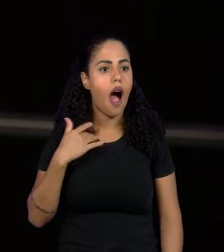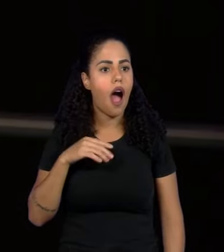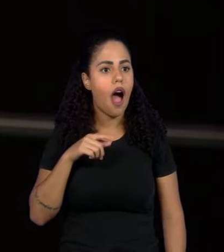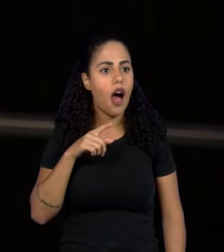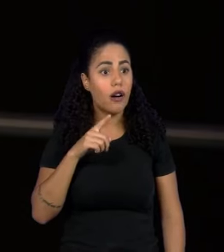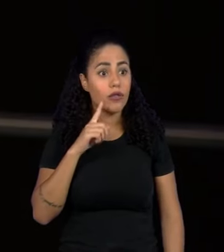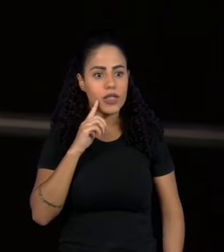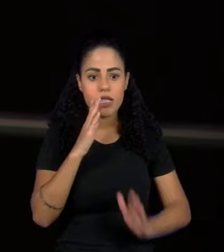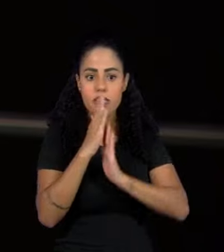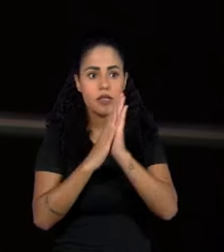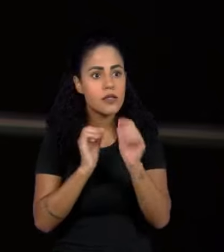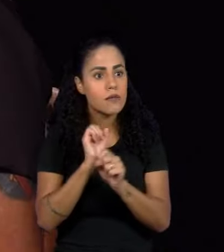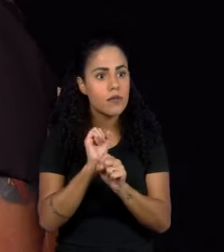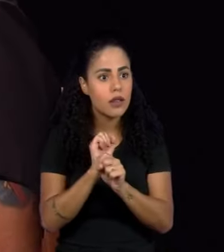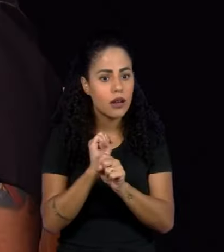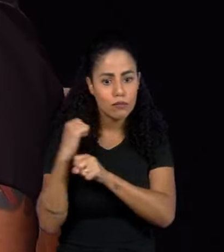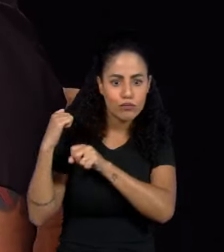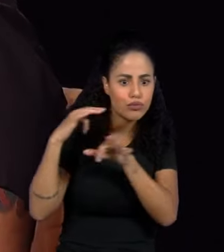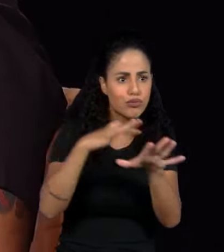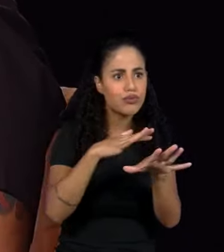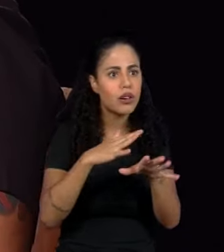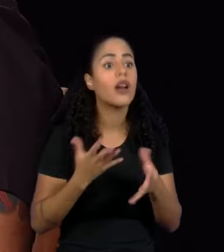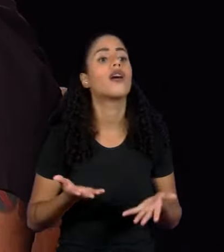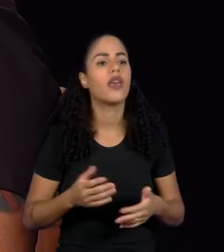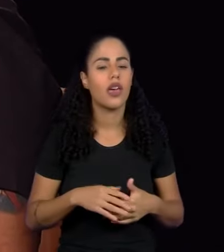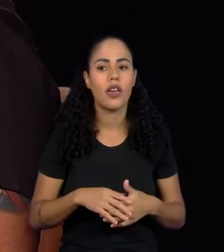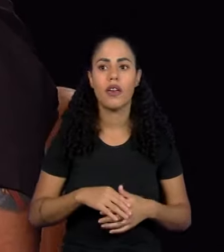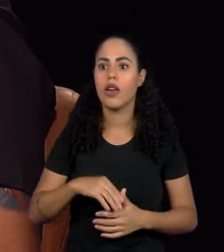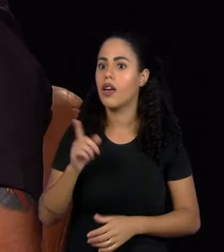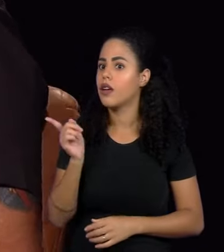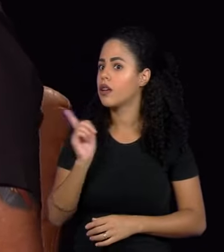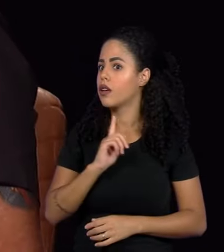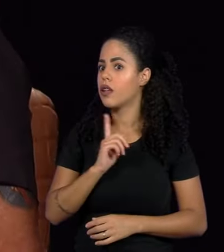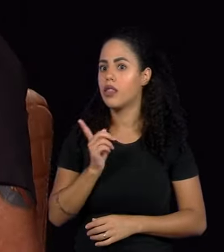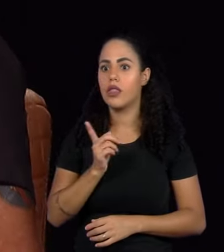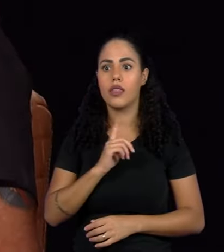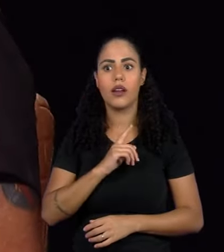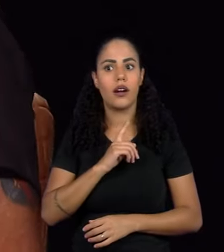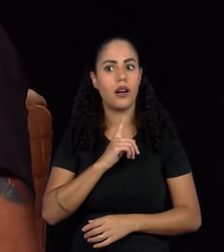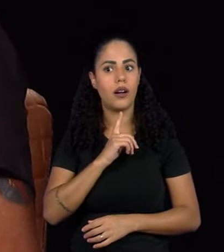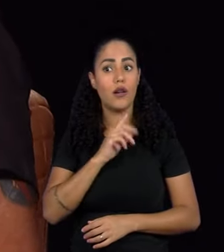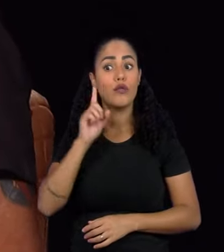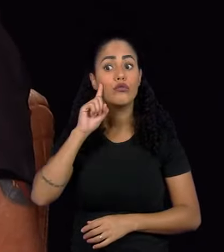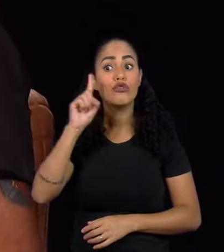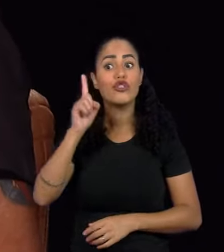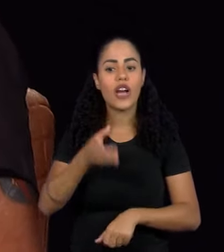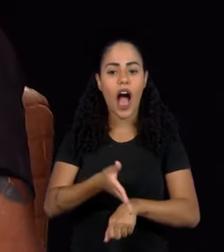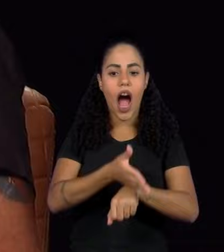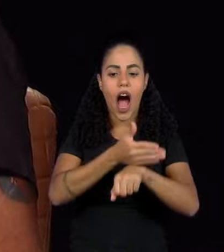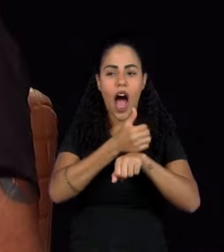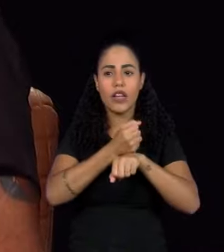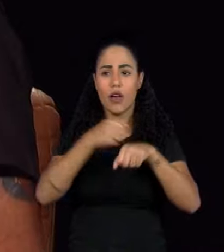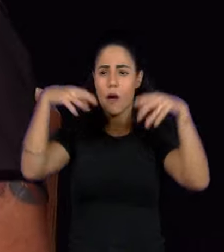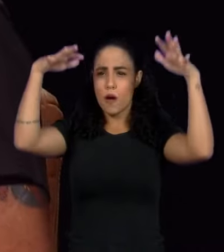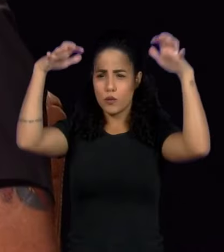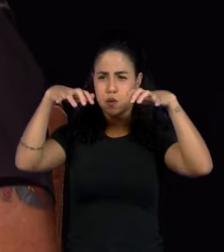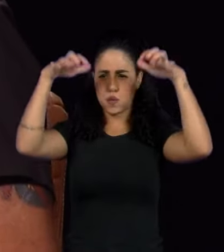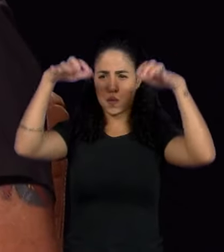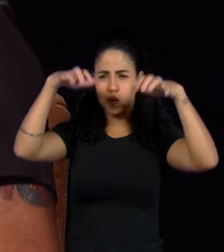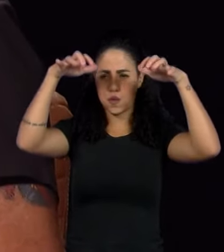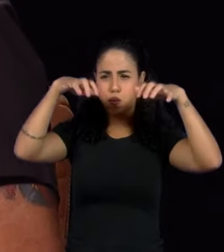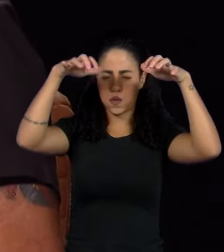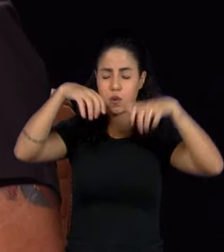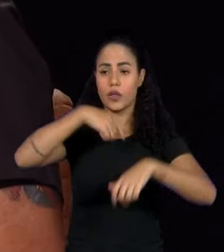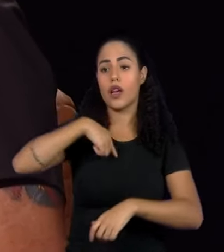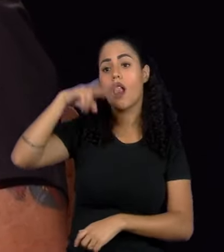esperavam essa multidão, não? Não, e sabe, Cris, na noite anterior tinha chovido pra caramba. Eu lembro que eu fui, porque eu morava perto